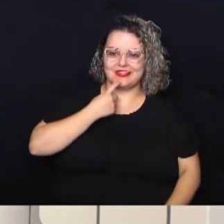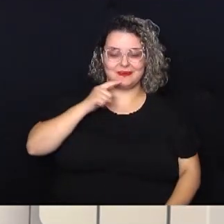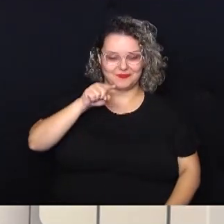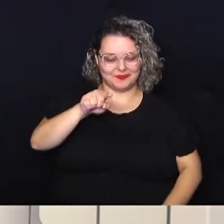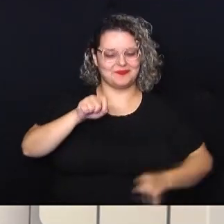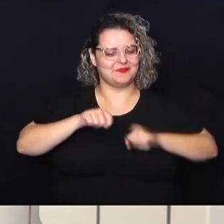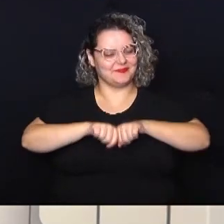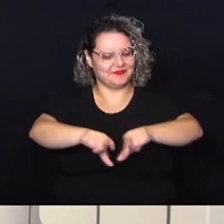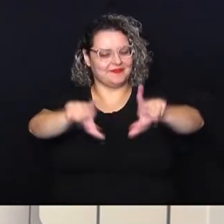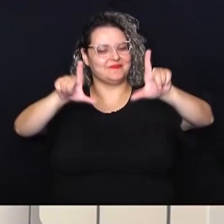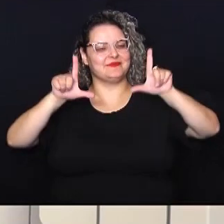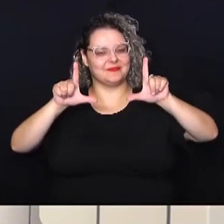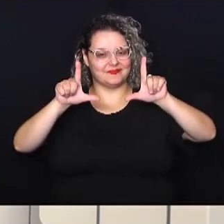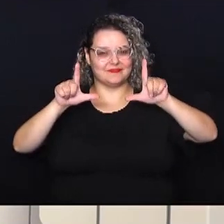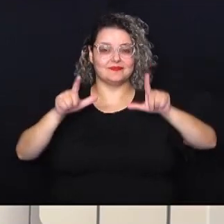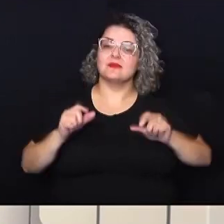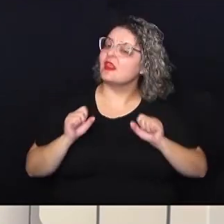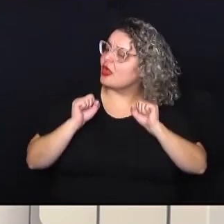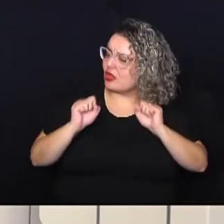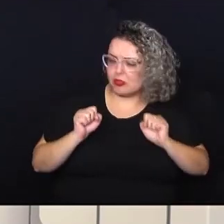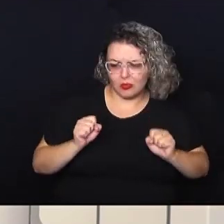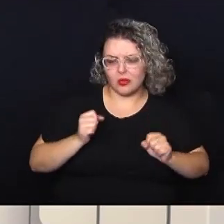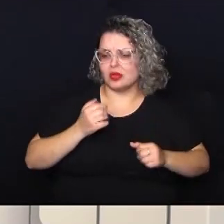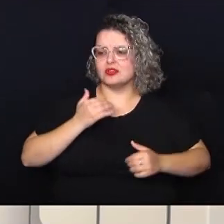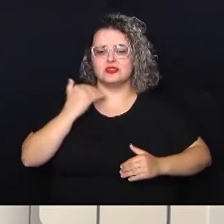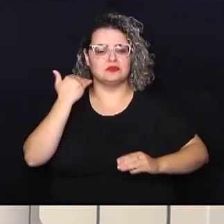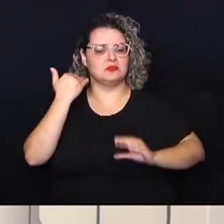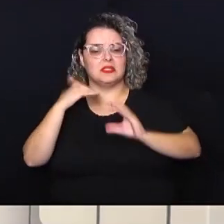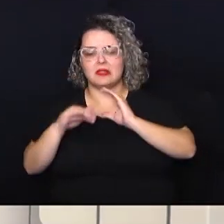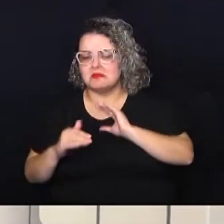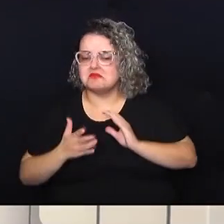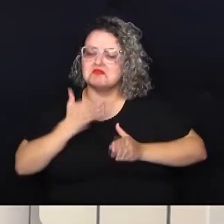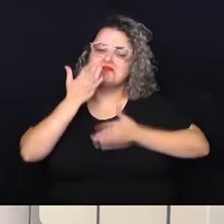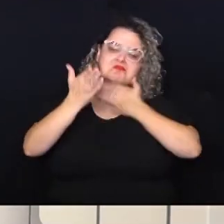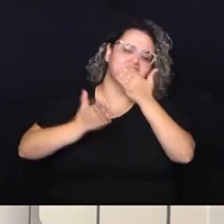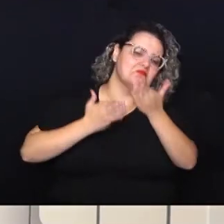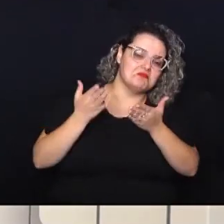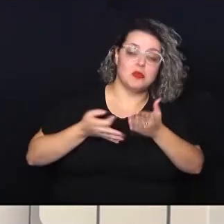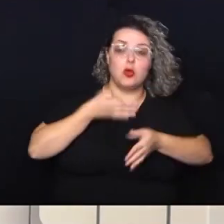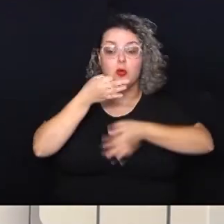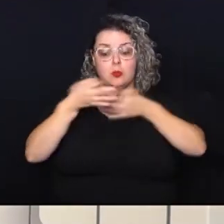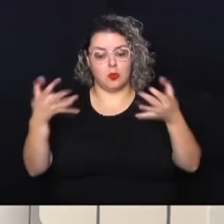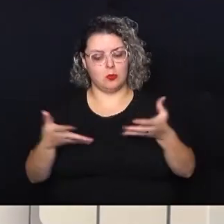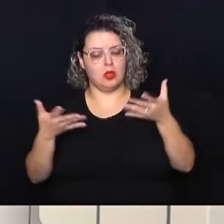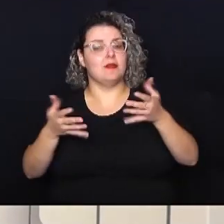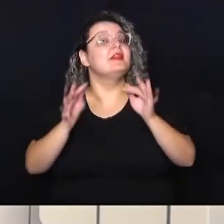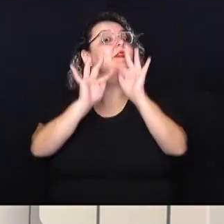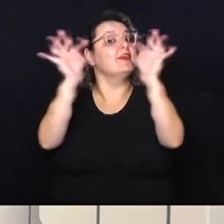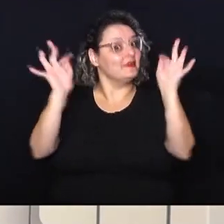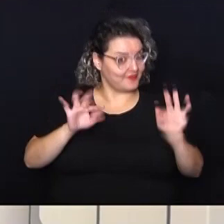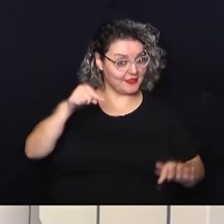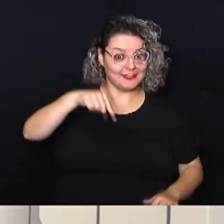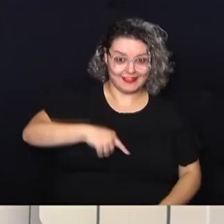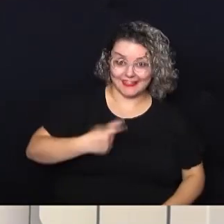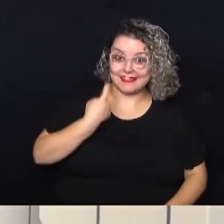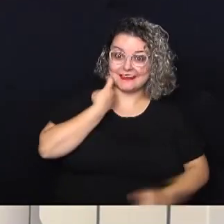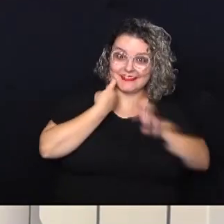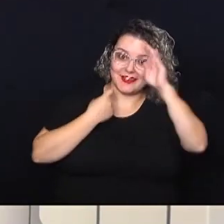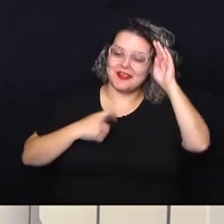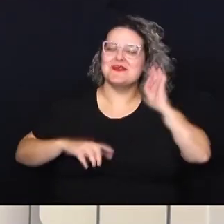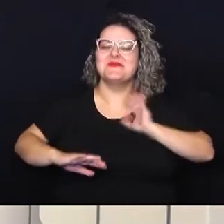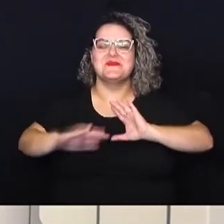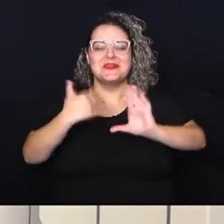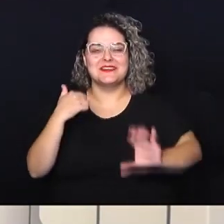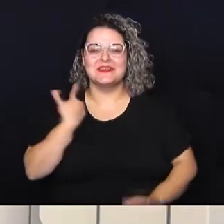Campinas. Você aperta e aí você pode mandar o seu elogio, uma crítica construtiva. Tá feliz nessa sexta-feira? Manda pra gente que a